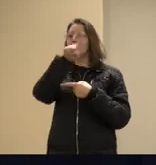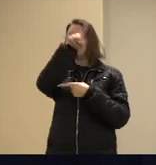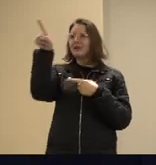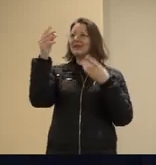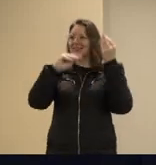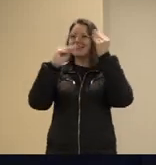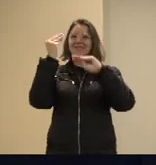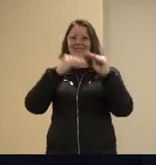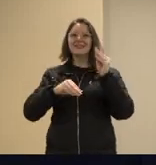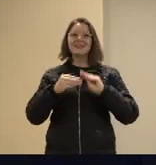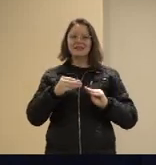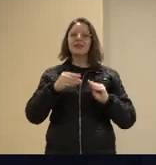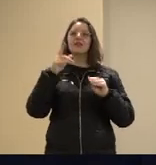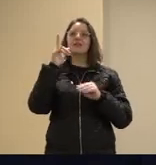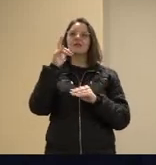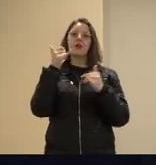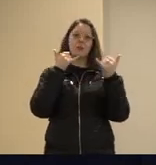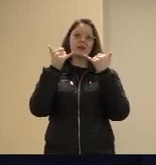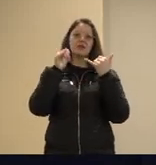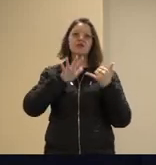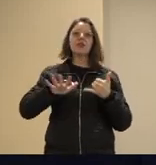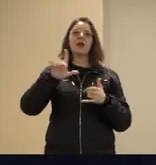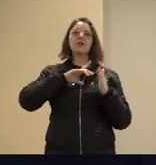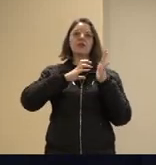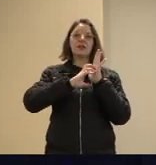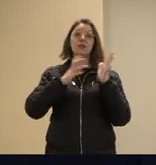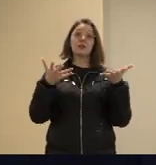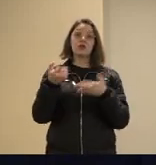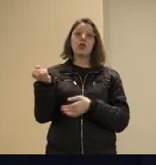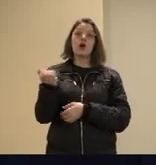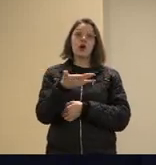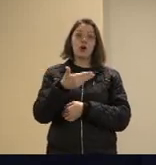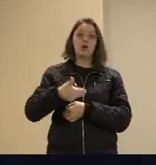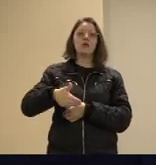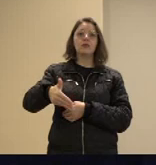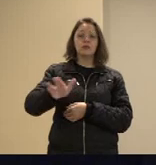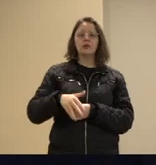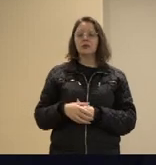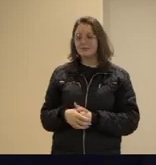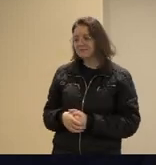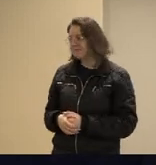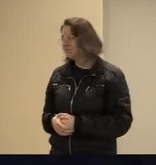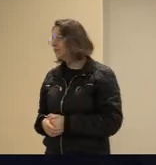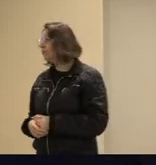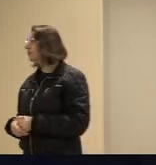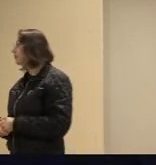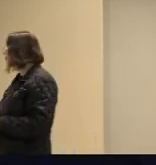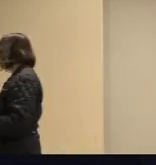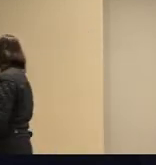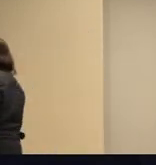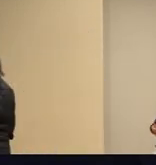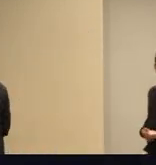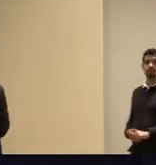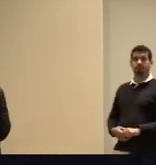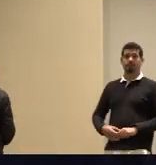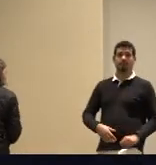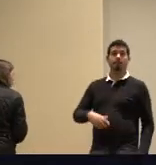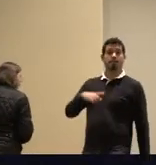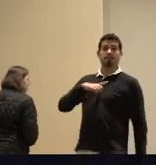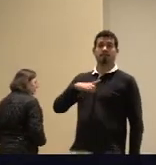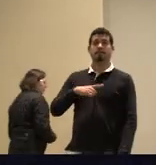né? Então, são os dados mais atuais. Nós temos registrado 124